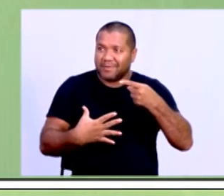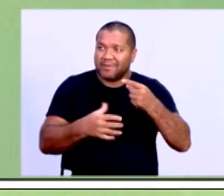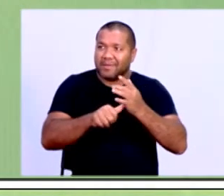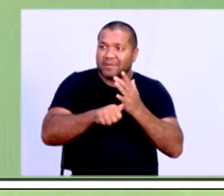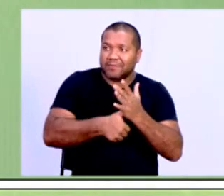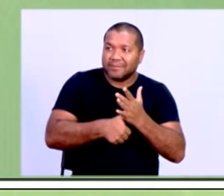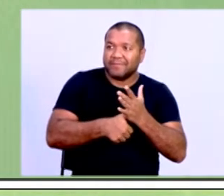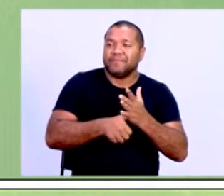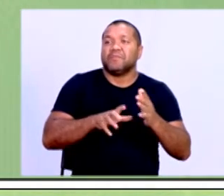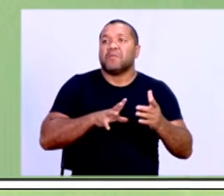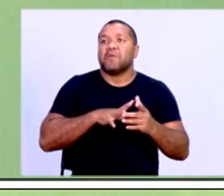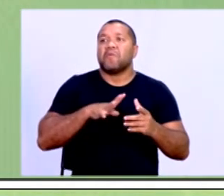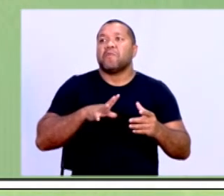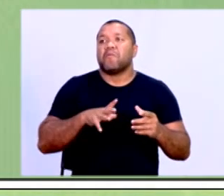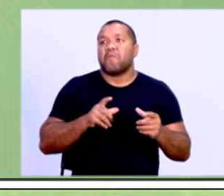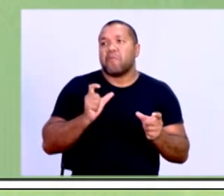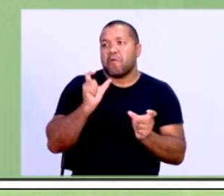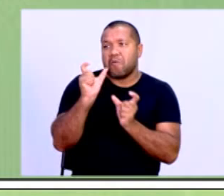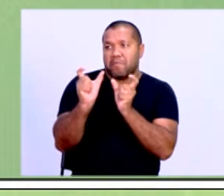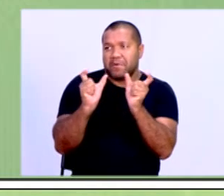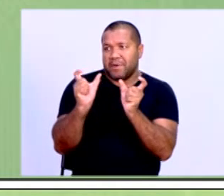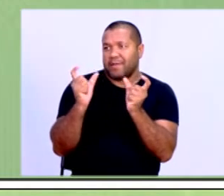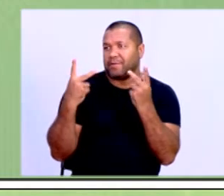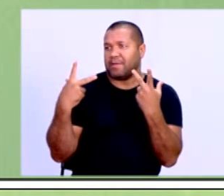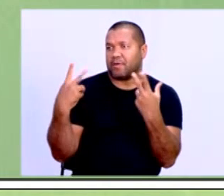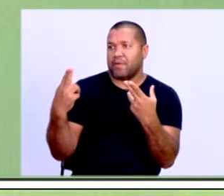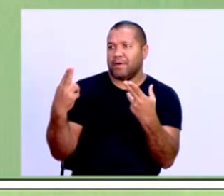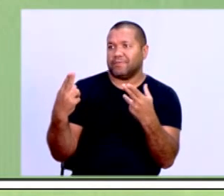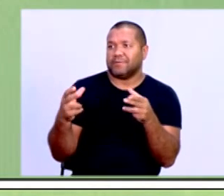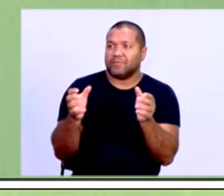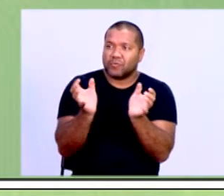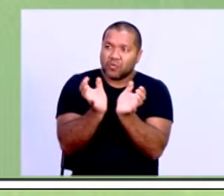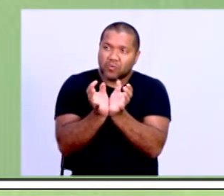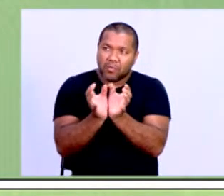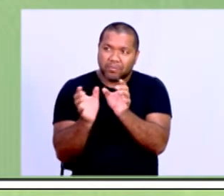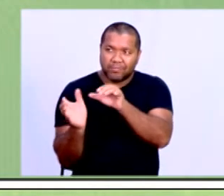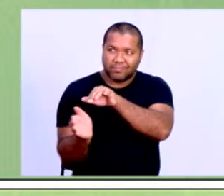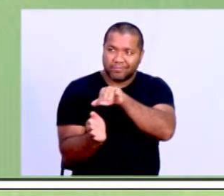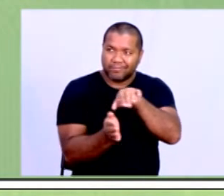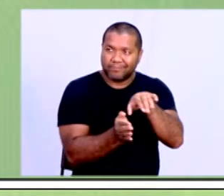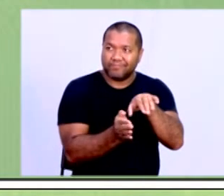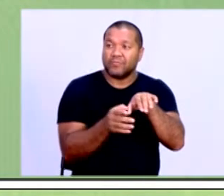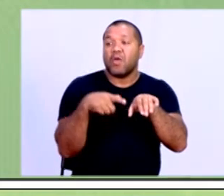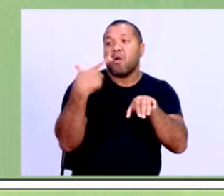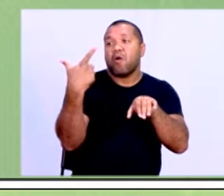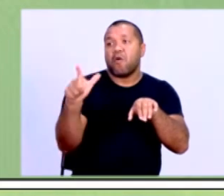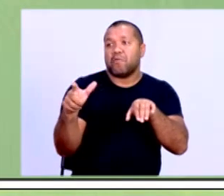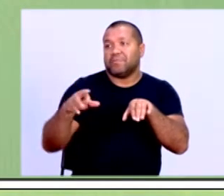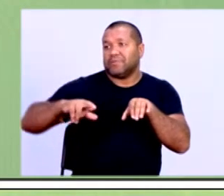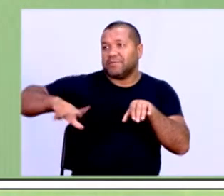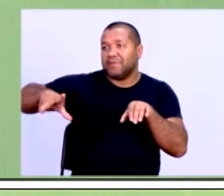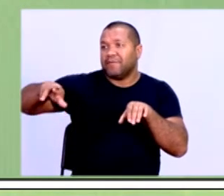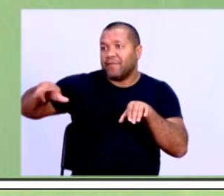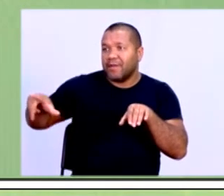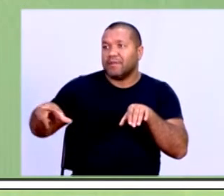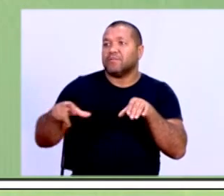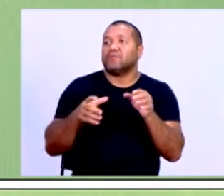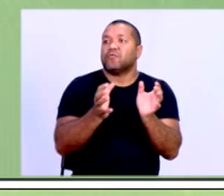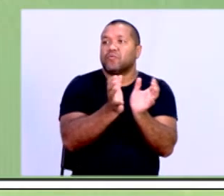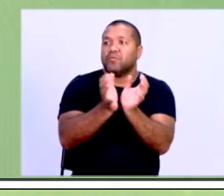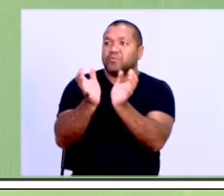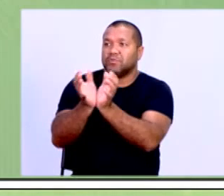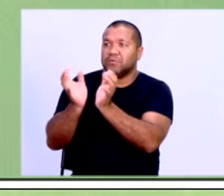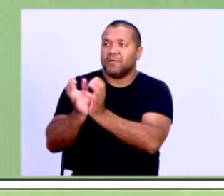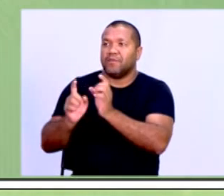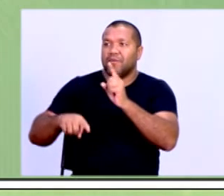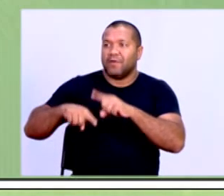mesmo comportamento são agrupados em uma classe. O próximo componente são as classes, também não menos